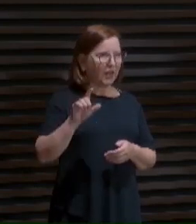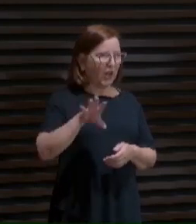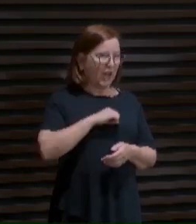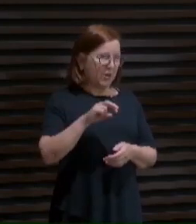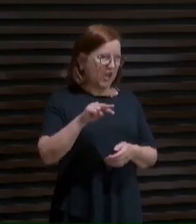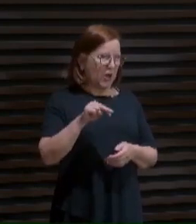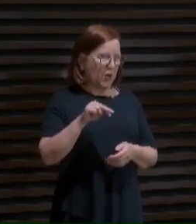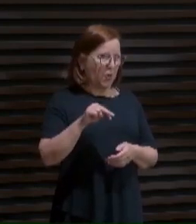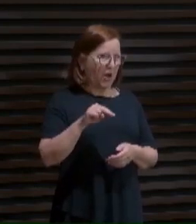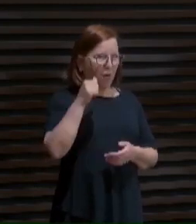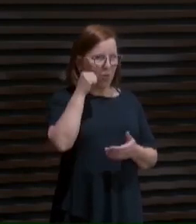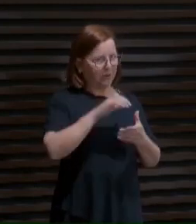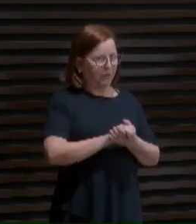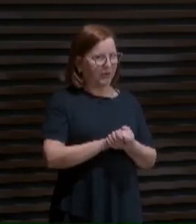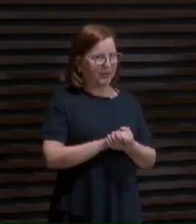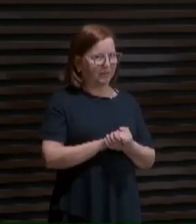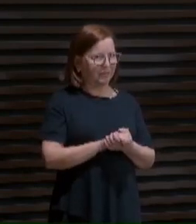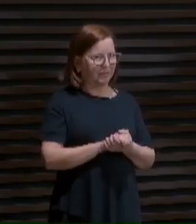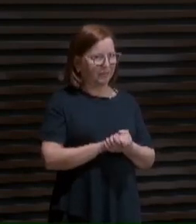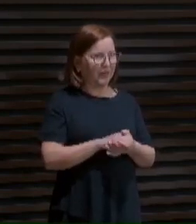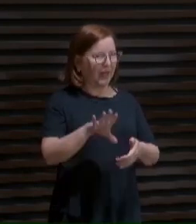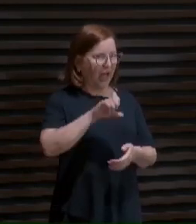Cada amor tem o seu lugar.